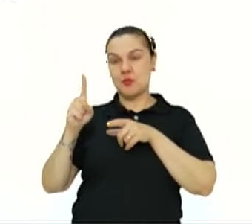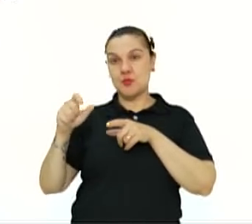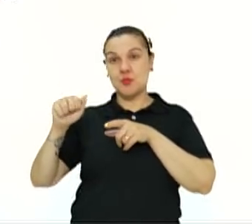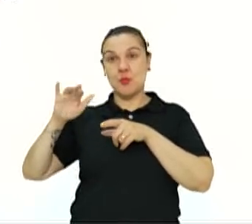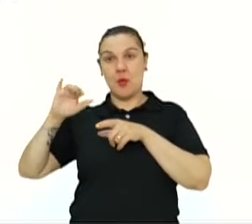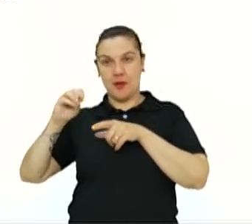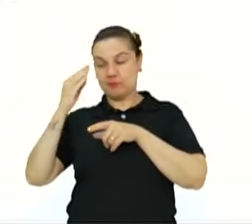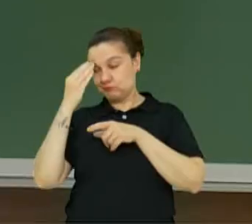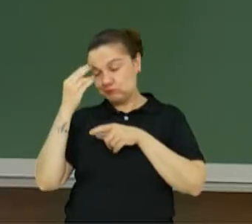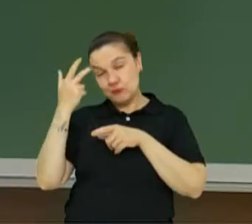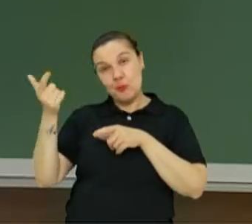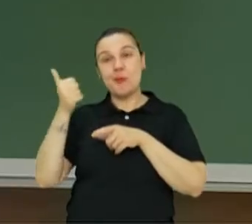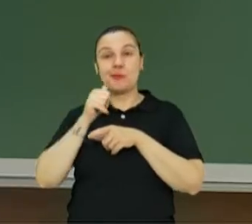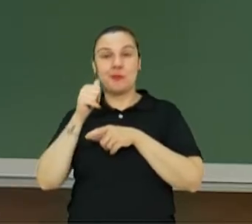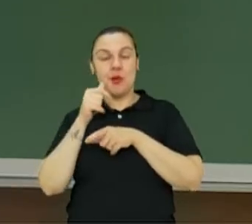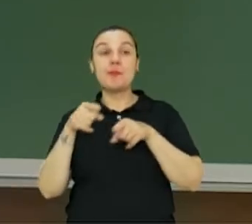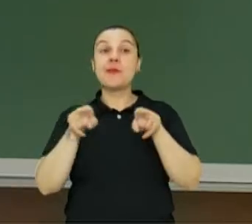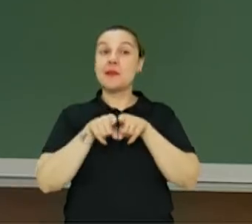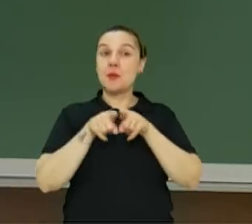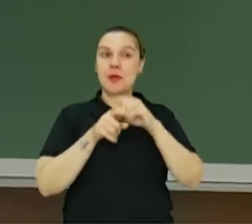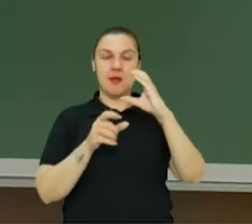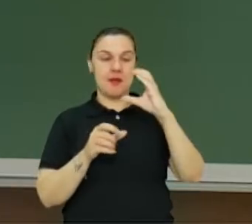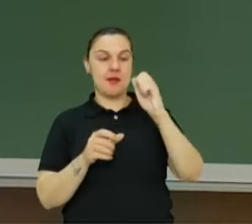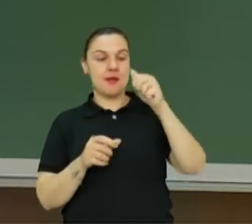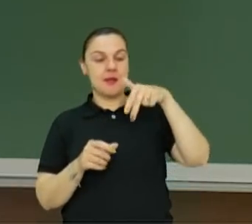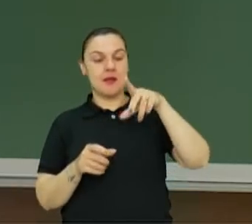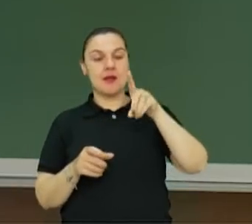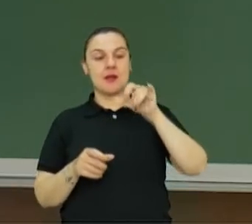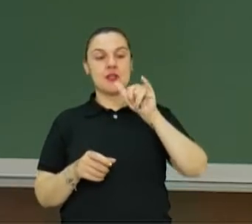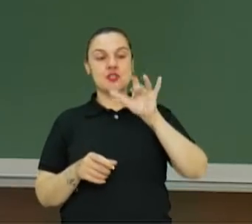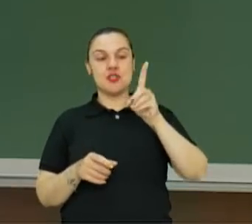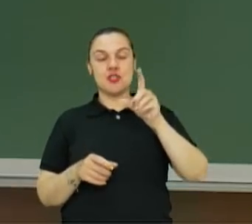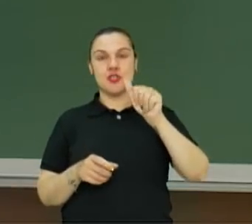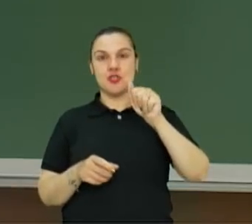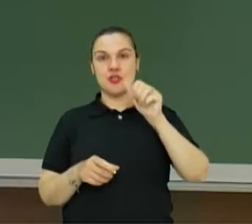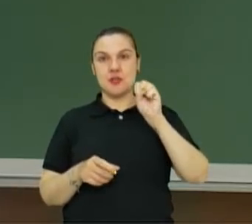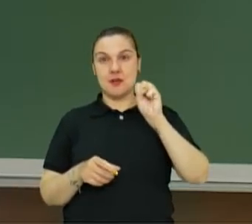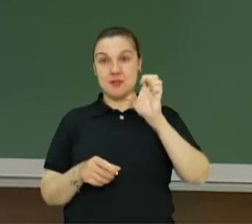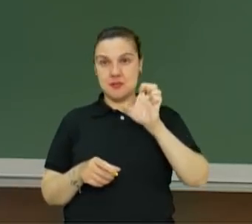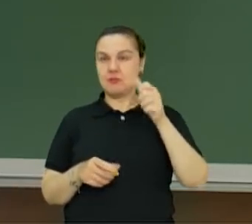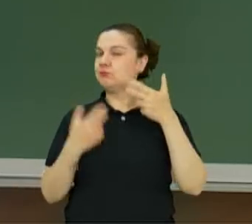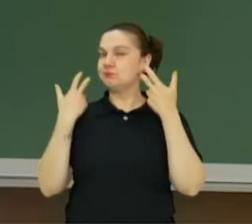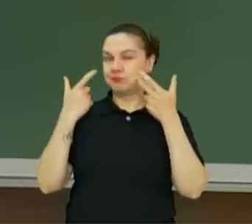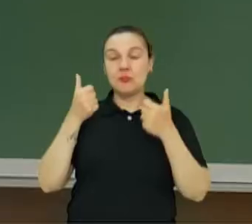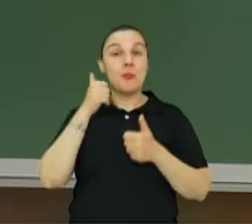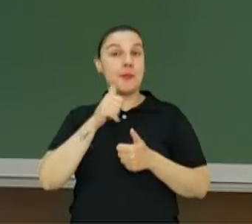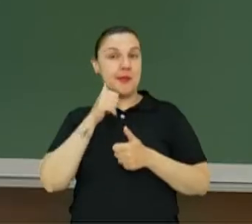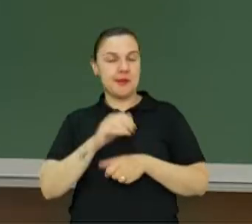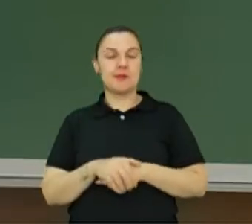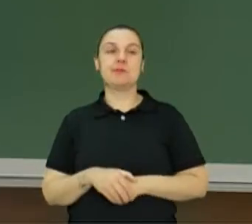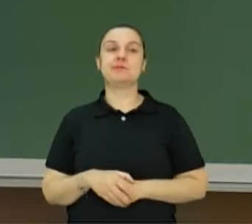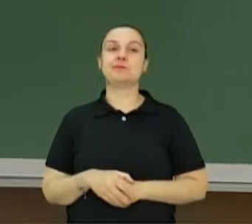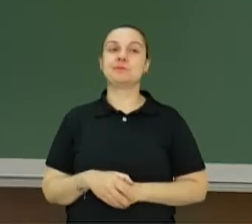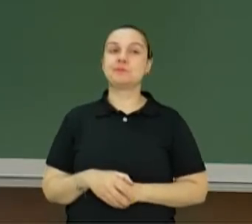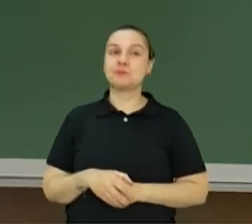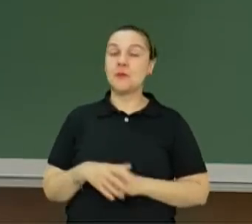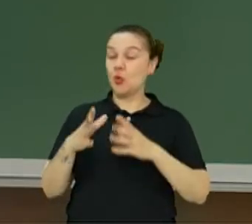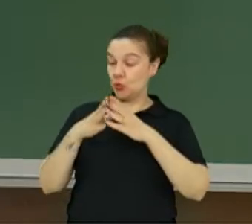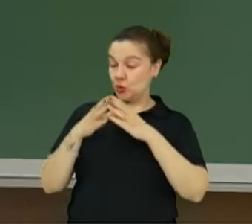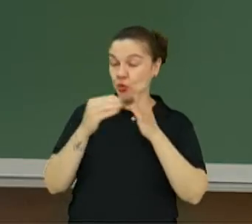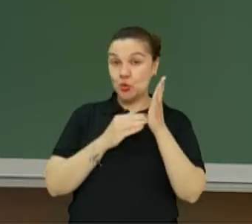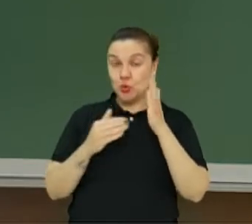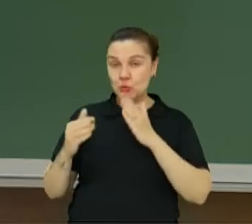a candidíase, que é um fungo também bem comum aí nas meninas e nas mulheres, né? Todas elas têm cura, tá? O